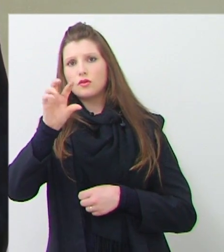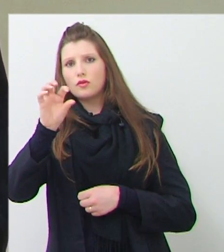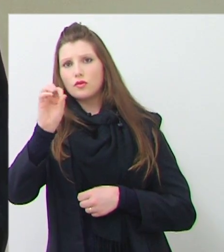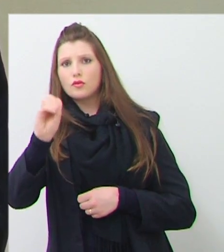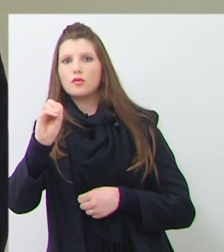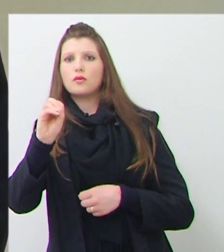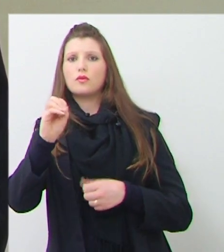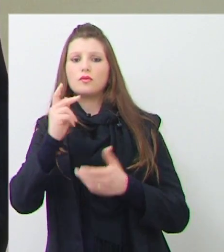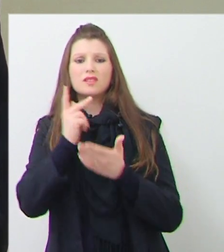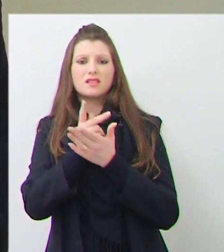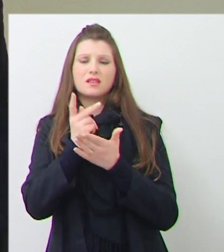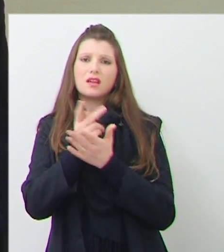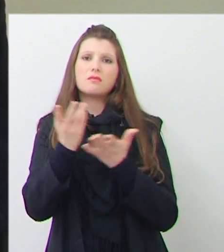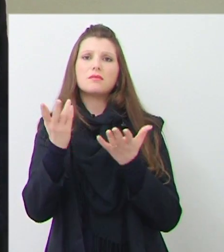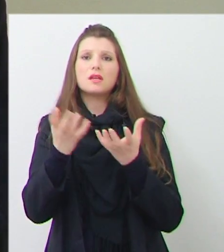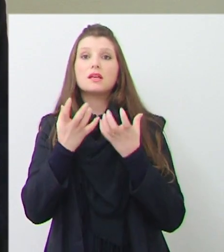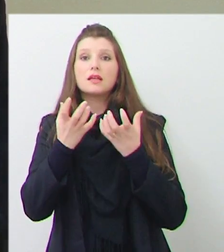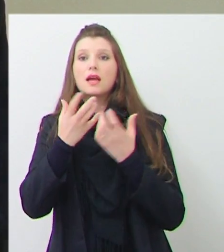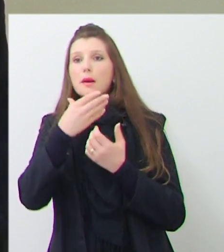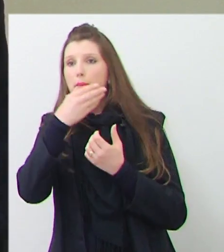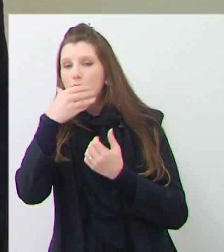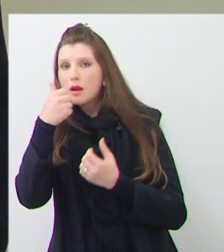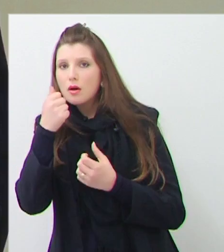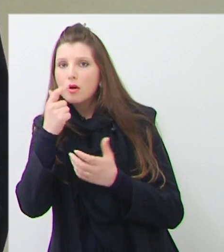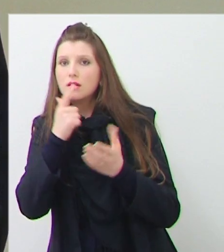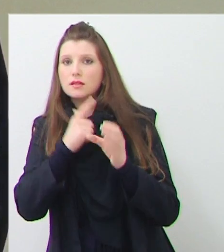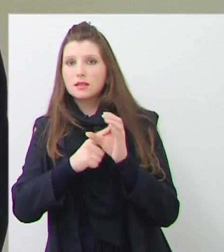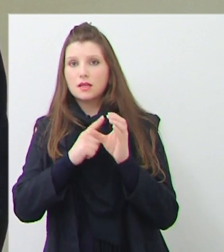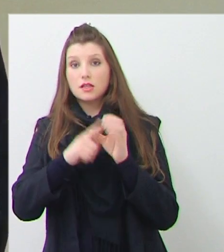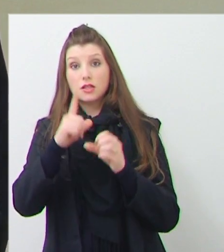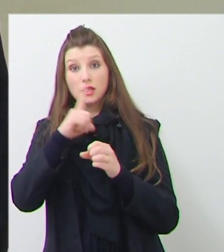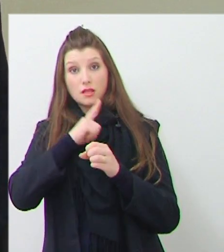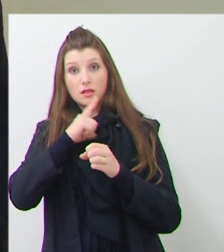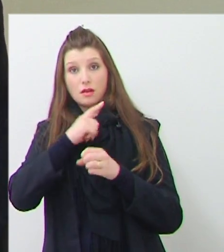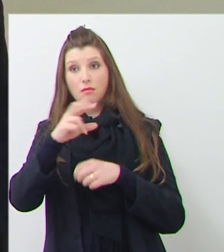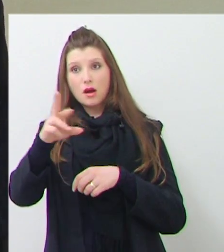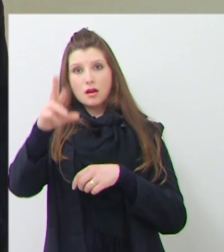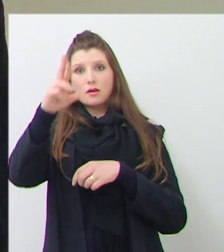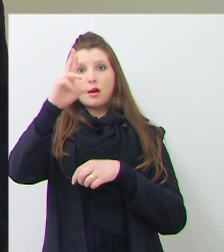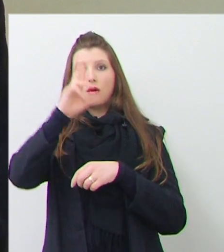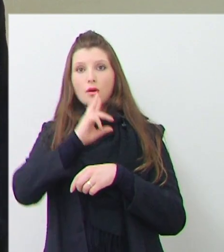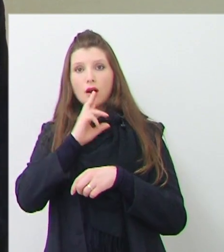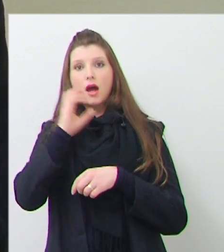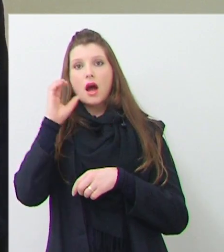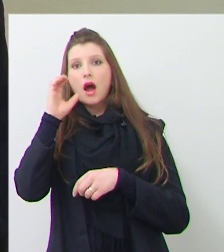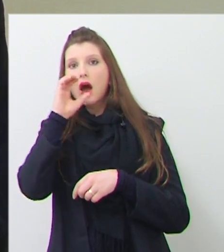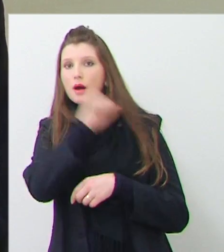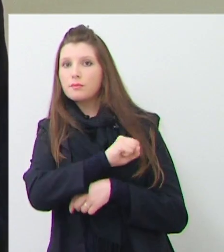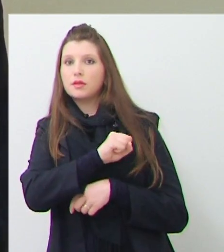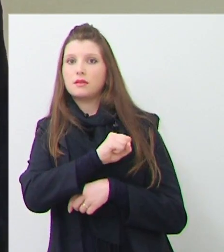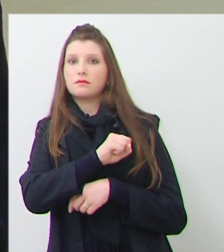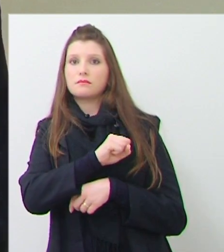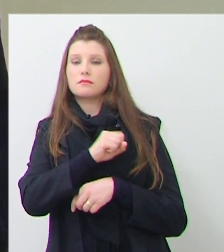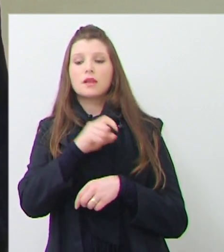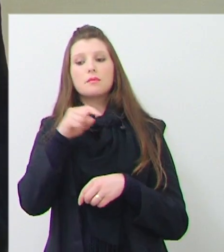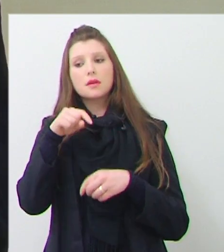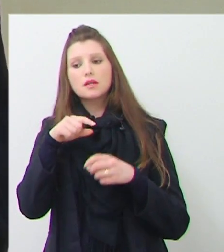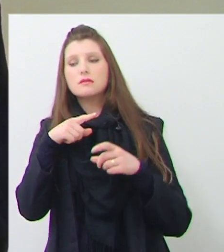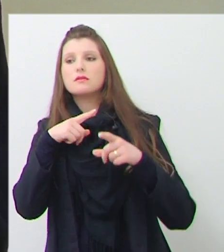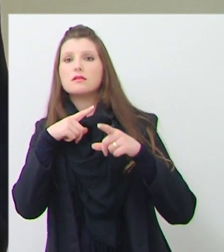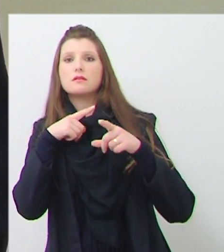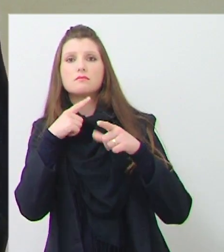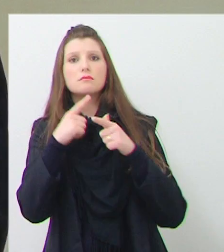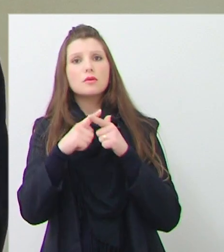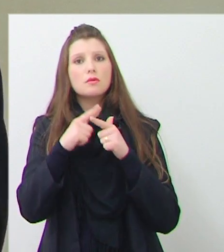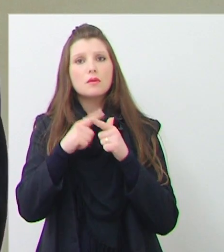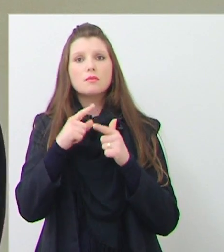coisas melhorem na nossa cidade, que haja uma resposta rápida para aquela situação, para aquela obra.